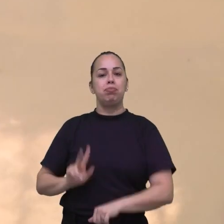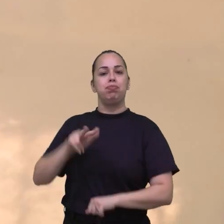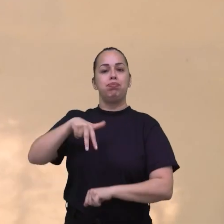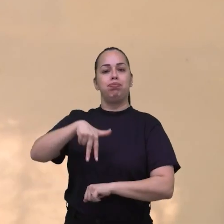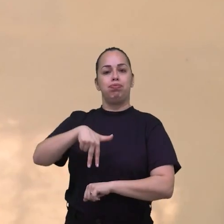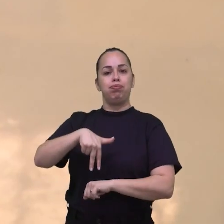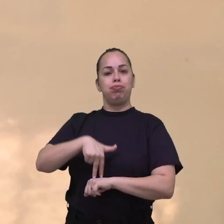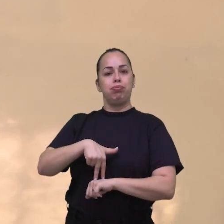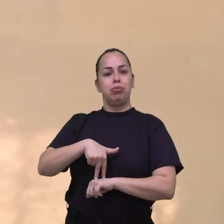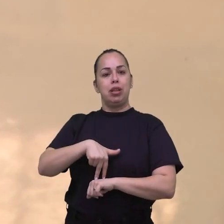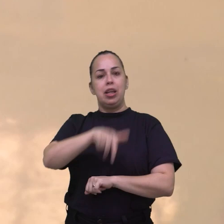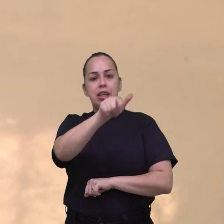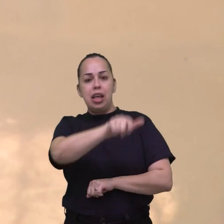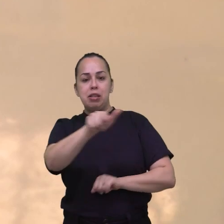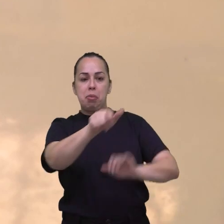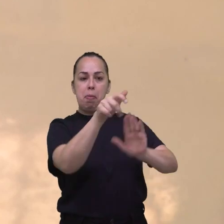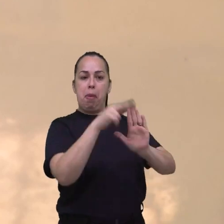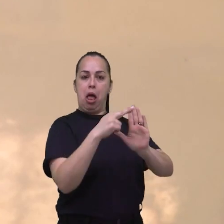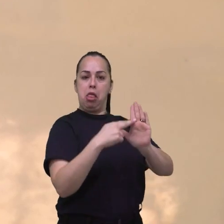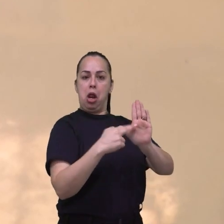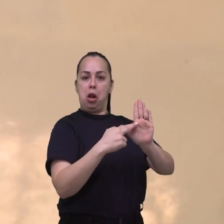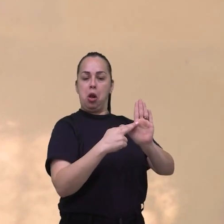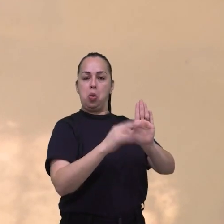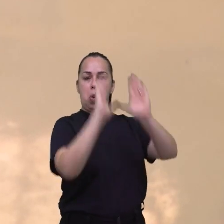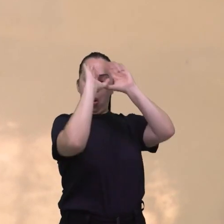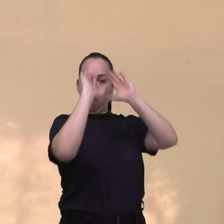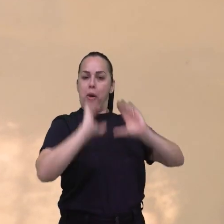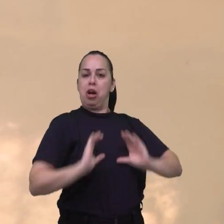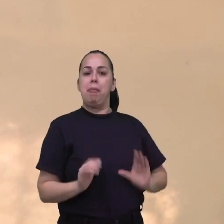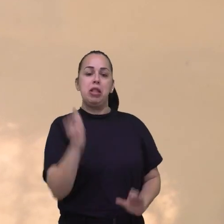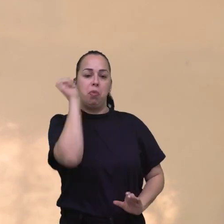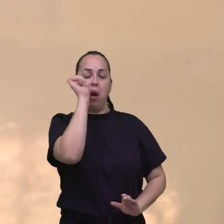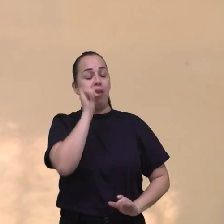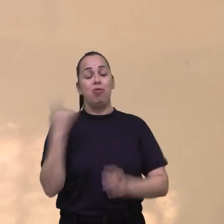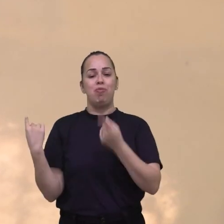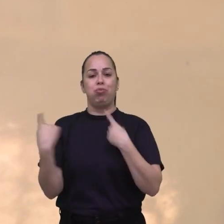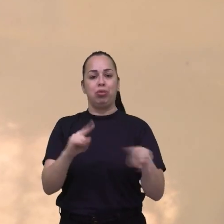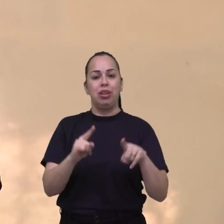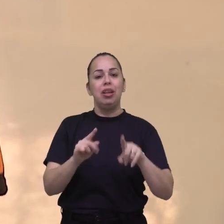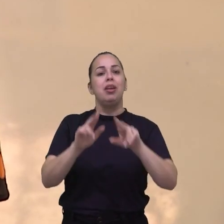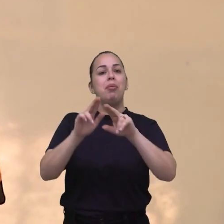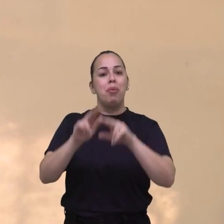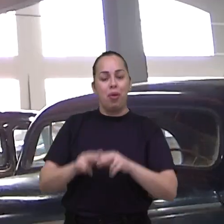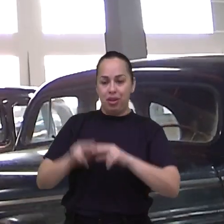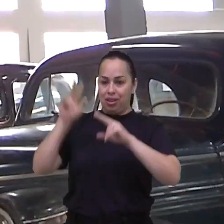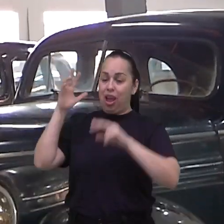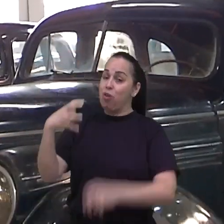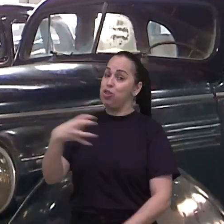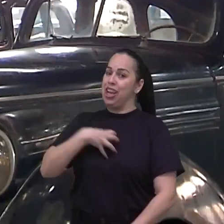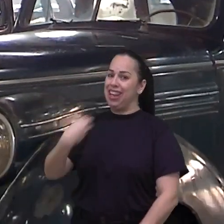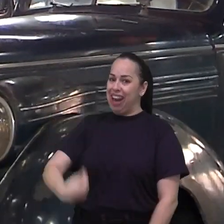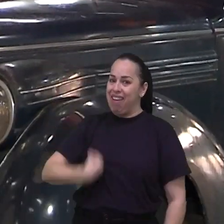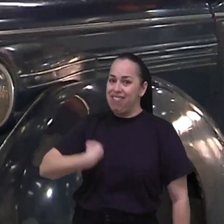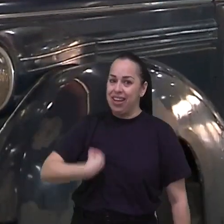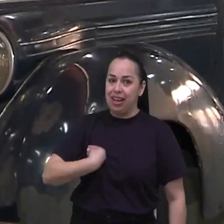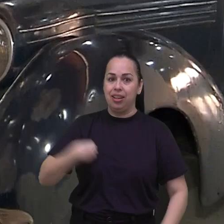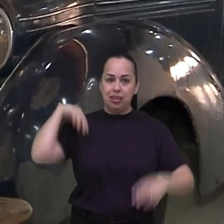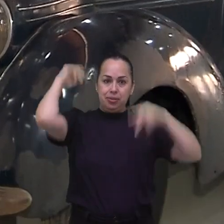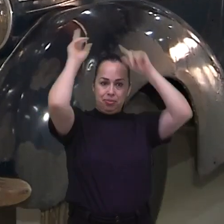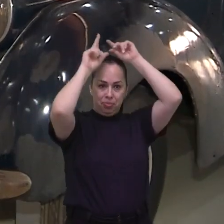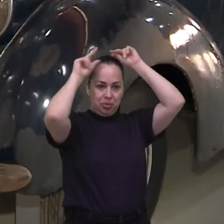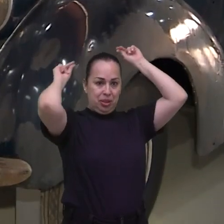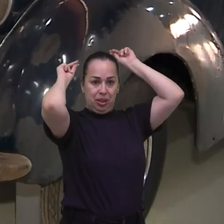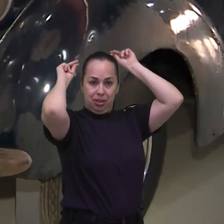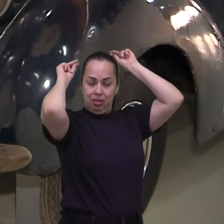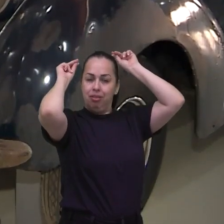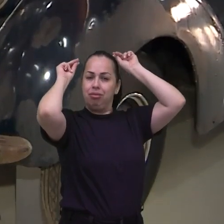e estabelecendo uma resistência contra as expectativas tradicionais do comportamento feminino. Considerado um estilo de vida,